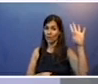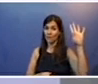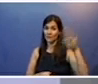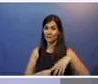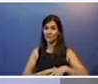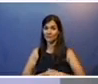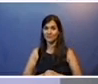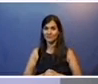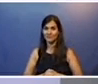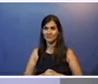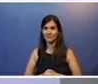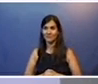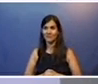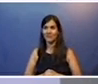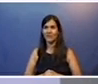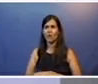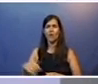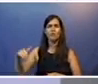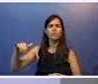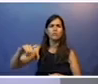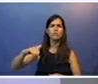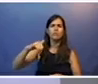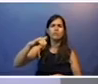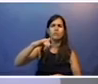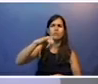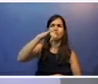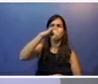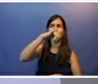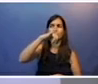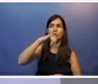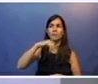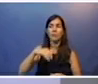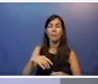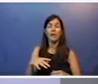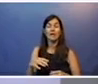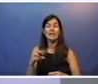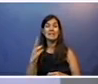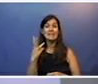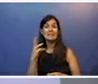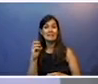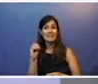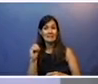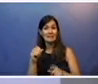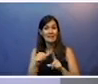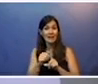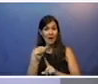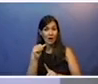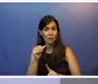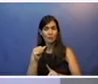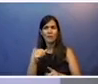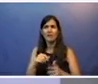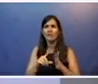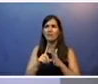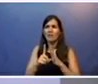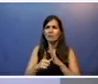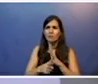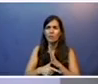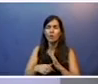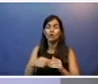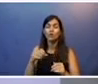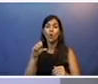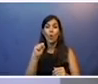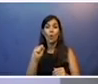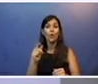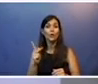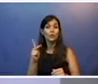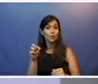Exercício 4. Um avião levanta voo em um ângulo de 30 graus. Depois de percorrer 8 km, determine a altura